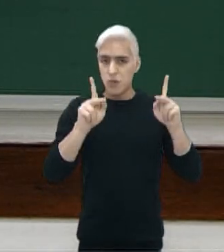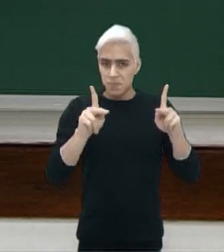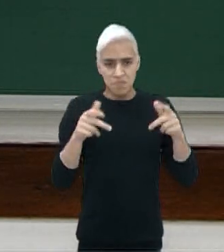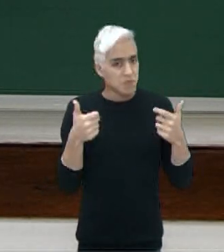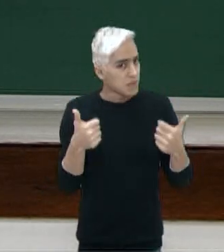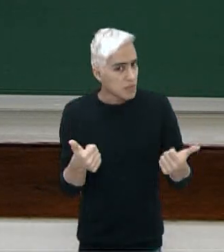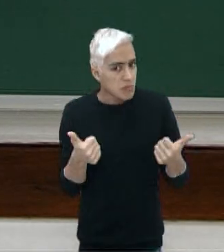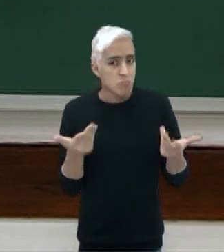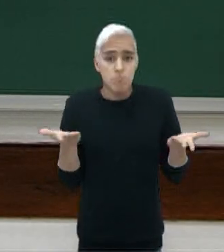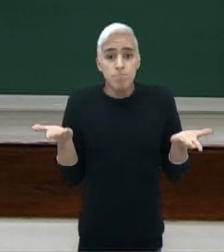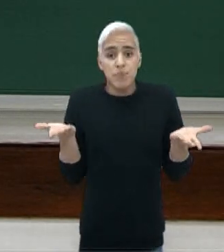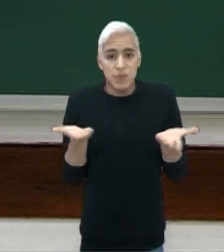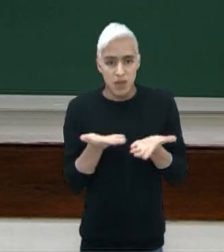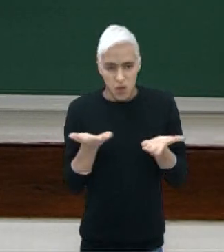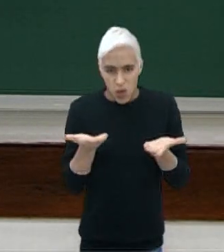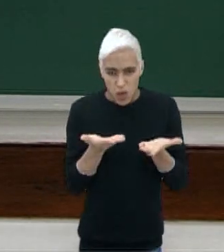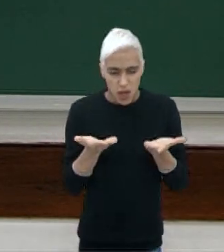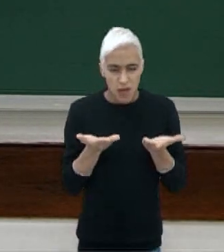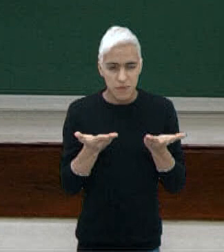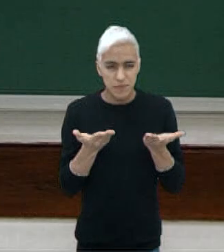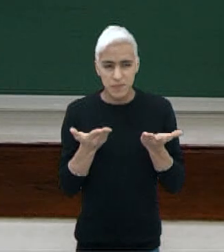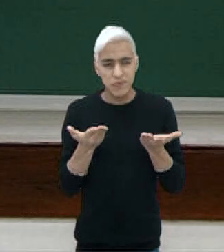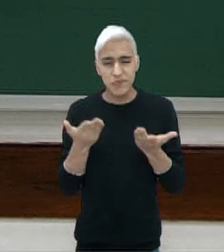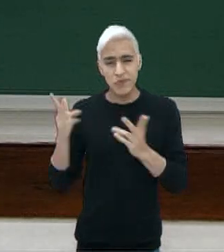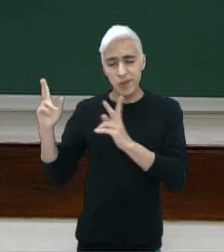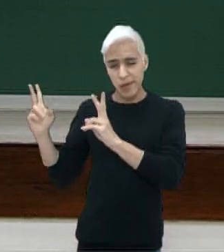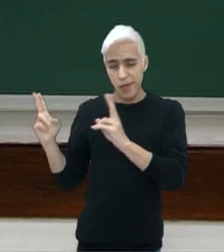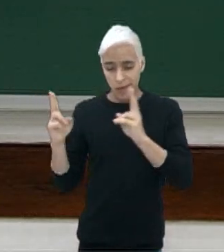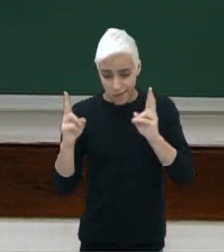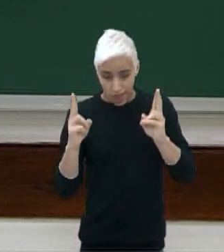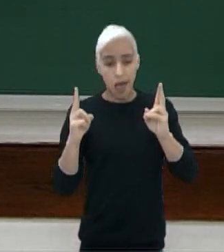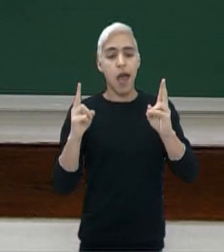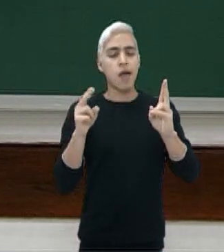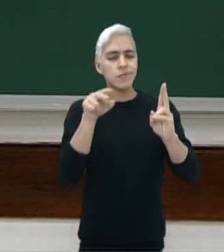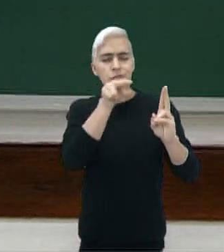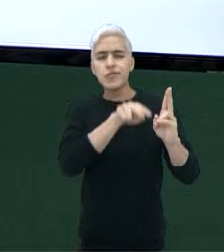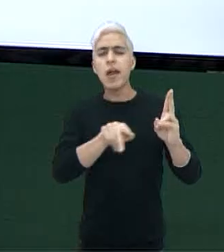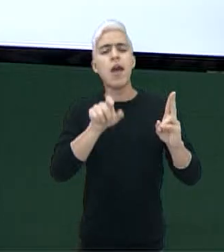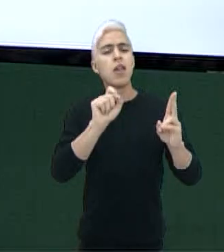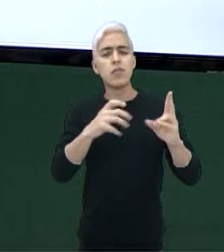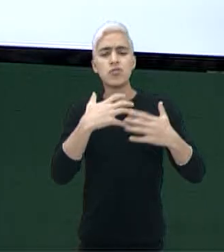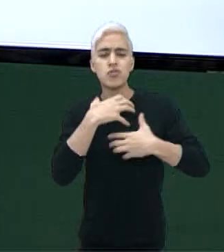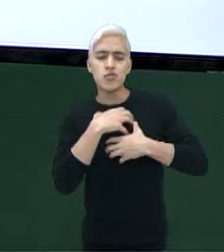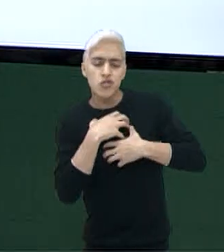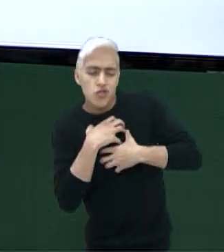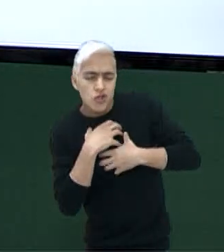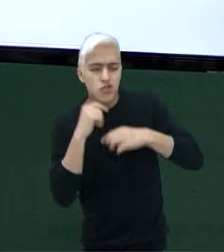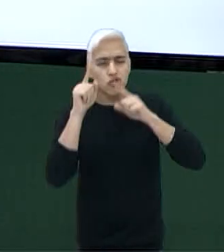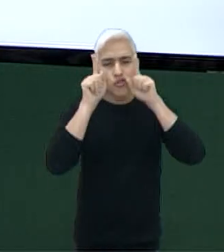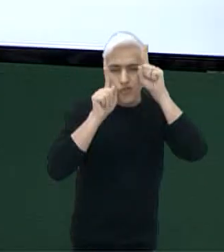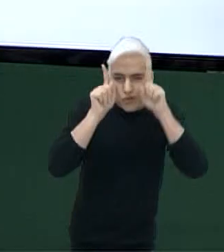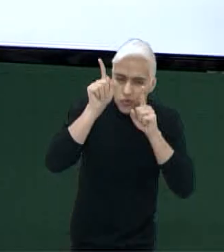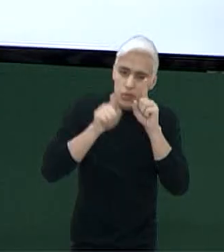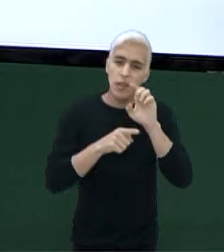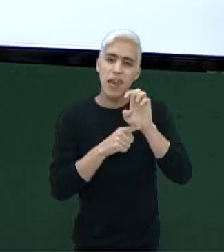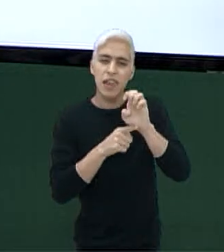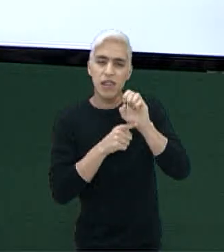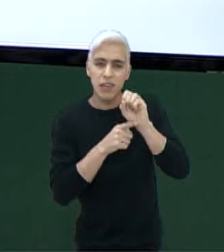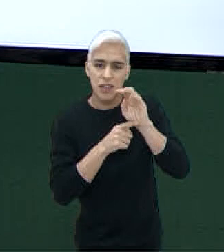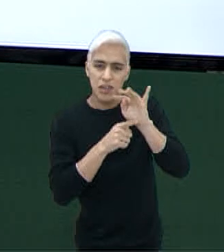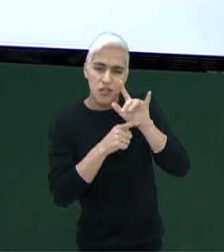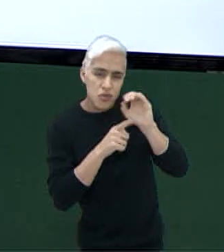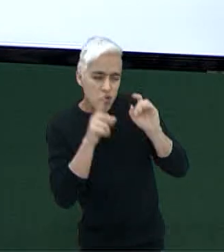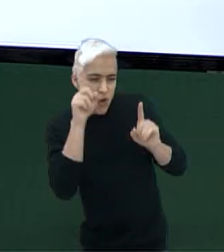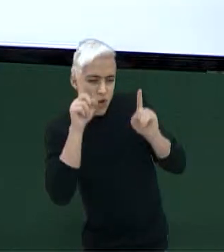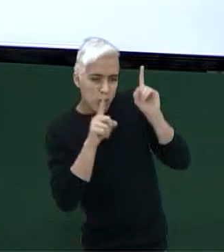lá? Vamos ver nesse trecho aqui que eu separei, vamos dar uma olhada no estilo. A gente falou no estilo do relato